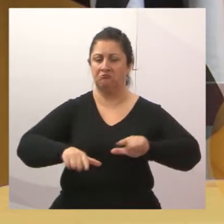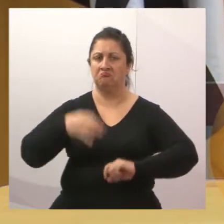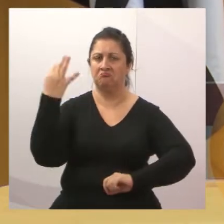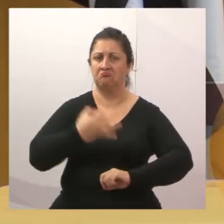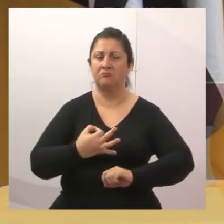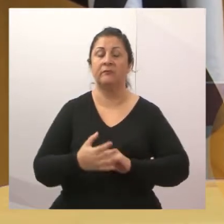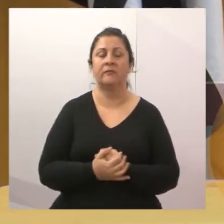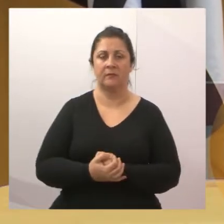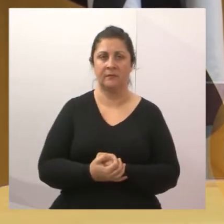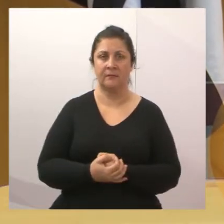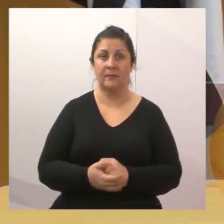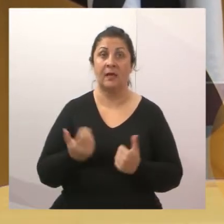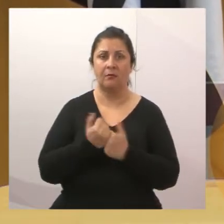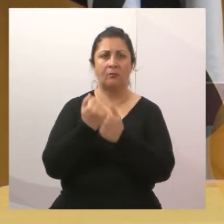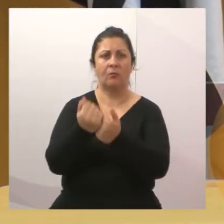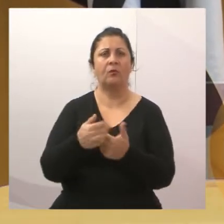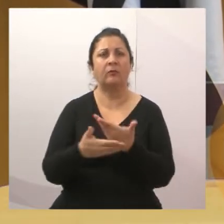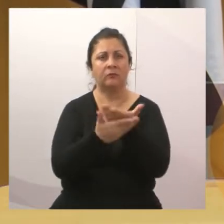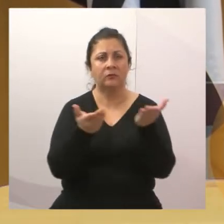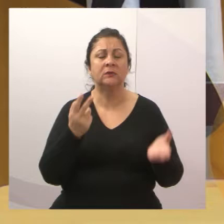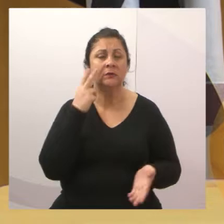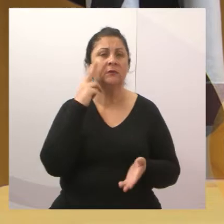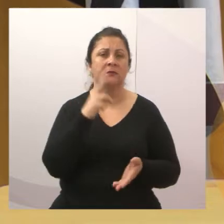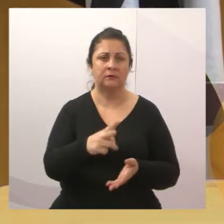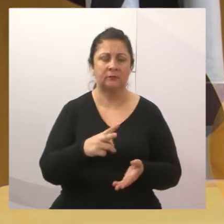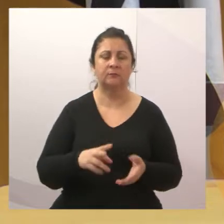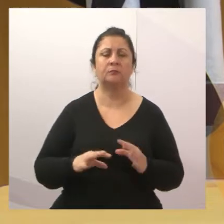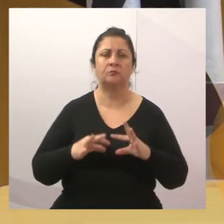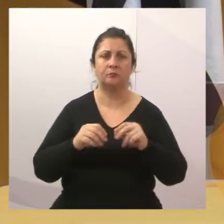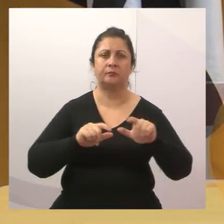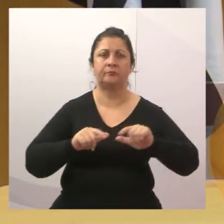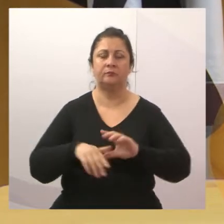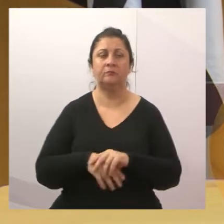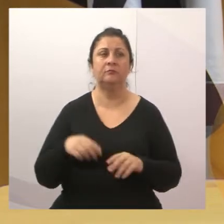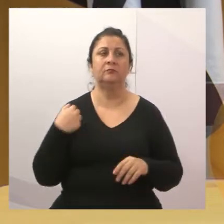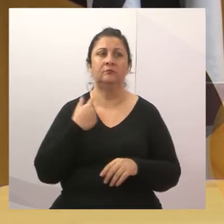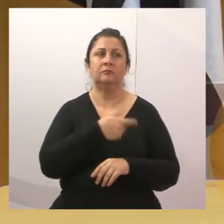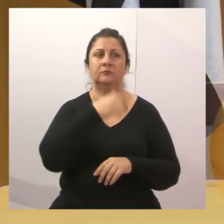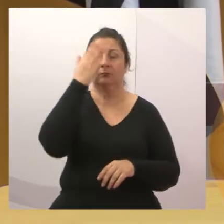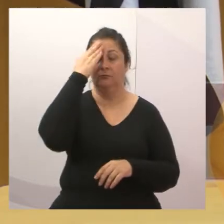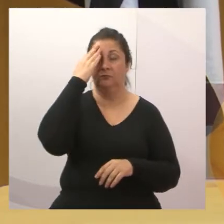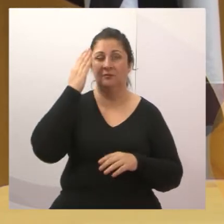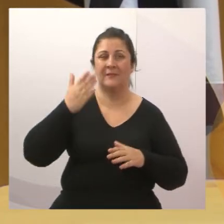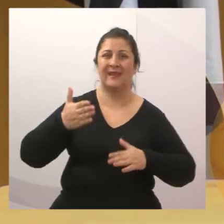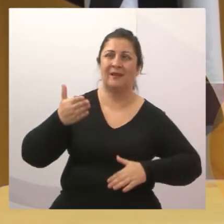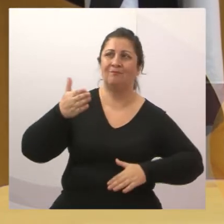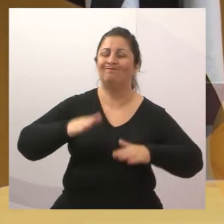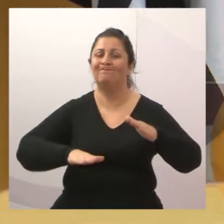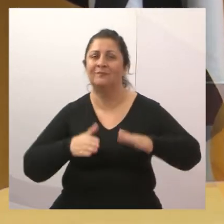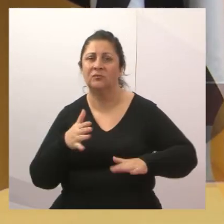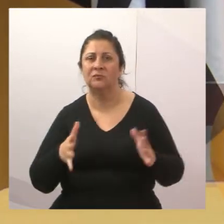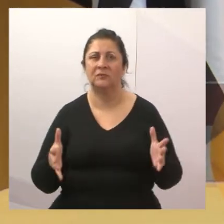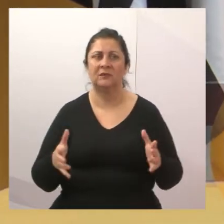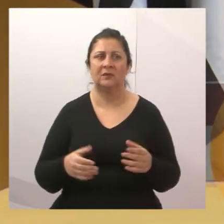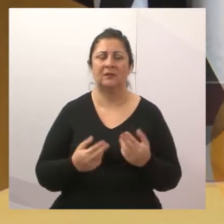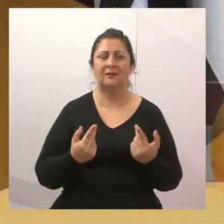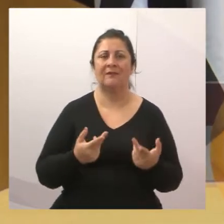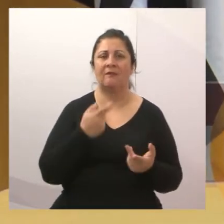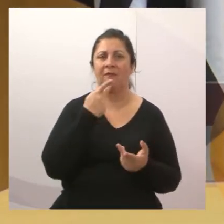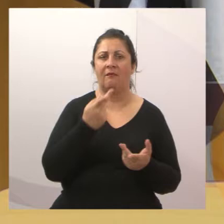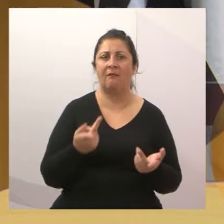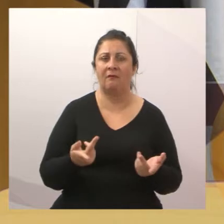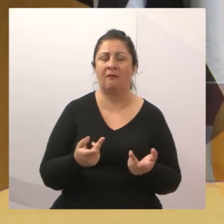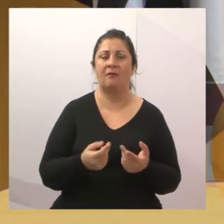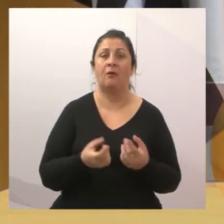investimento pela cidade, o apoio, vocês têm acompanhado todas as ações. Nós sabemos que essas instabilidades, até mesmo quando foi mencionado